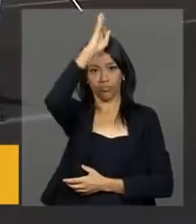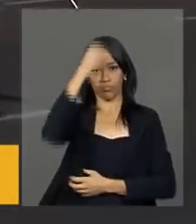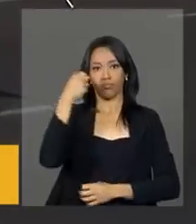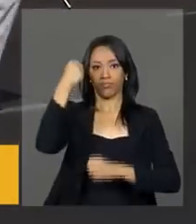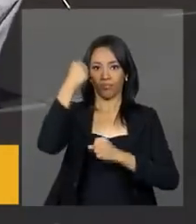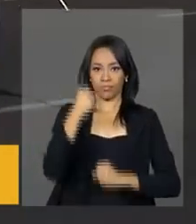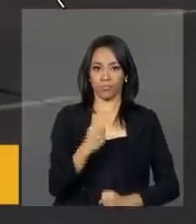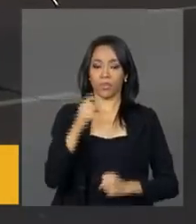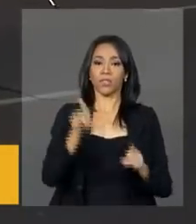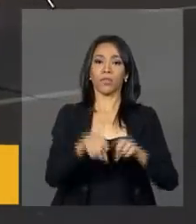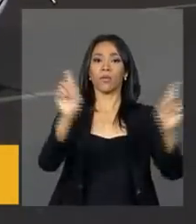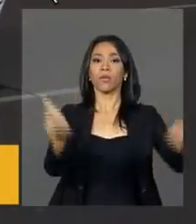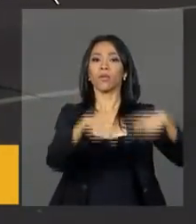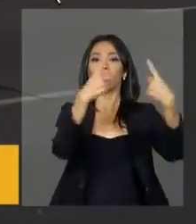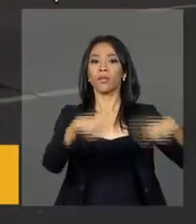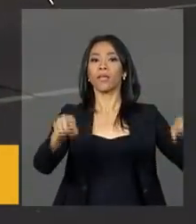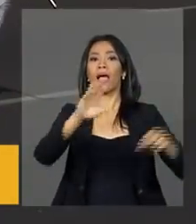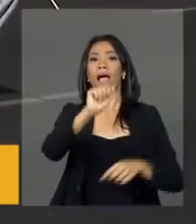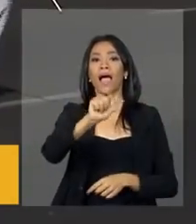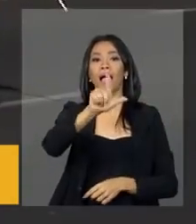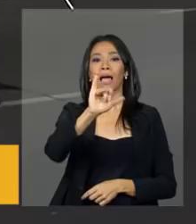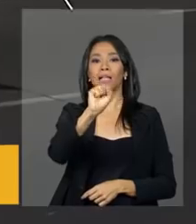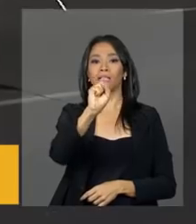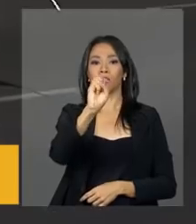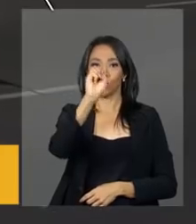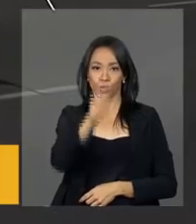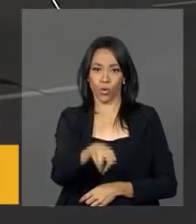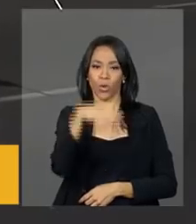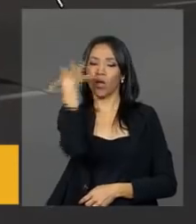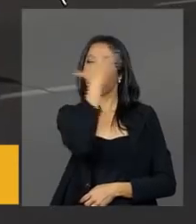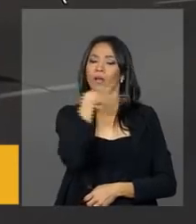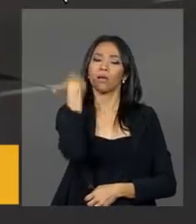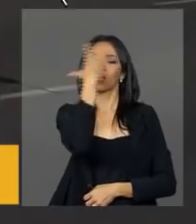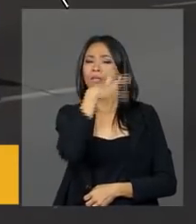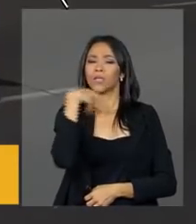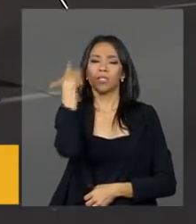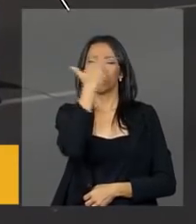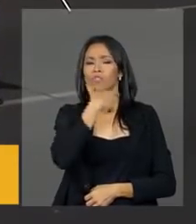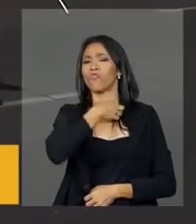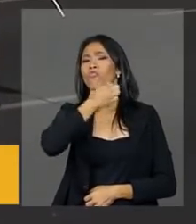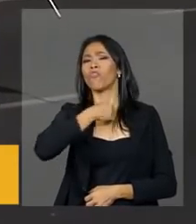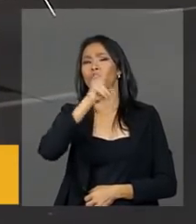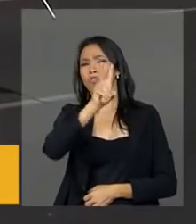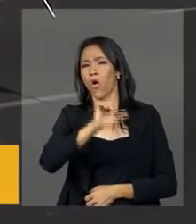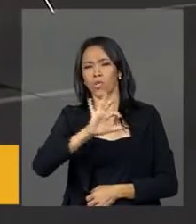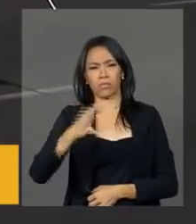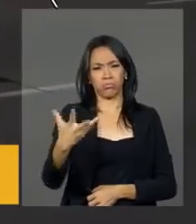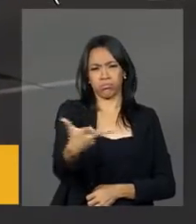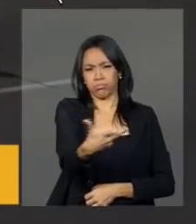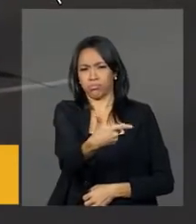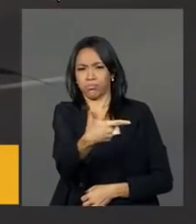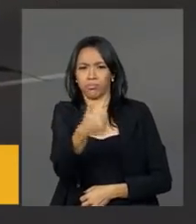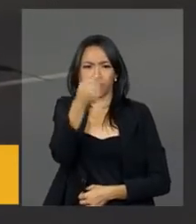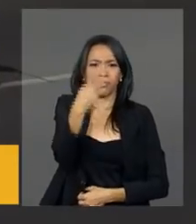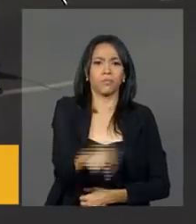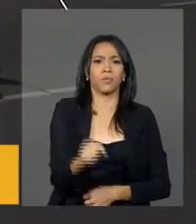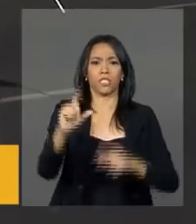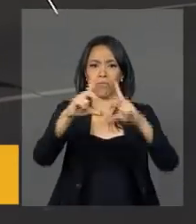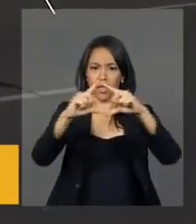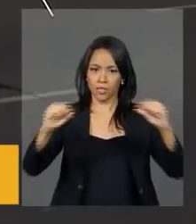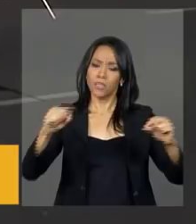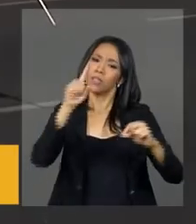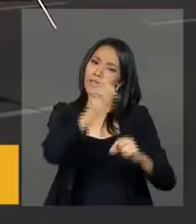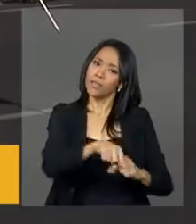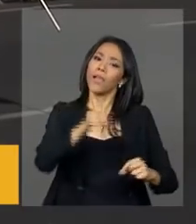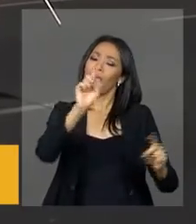pelo músico Alisson Takaki, dono de uma das mais marcantes vozes do cenário musical brasiliense e sinônimo